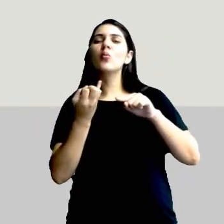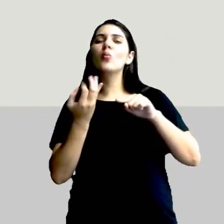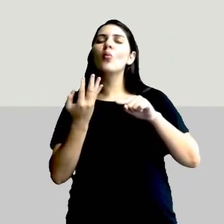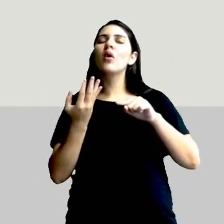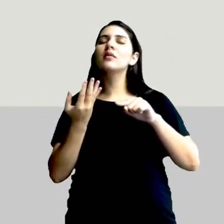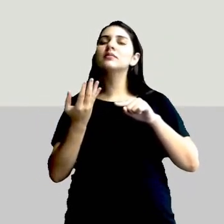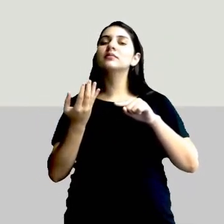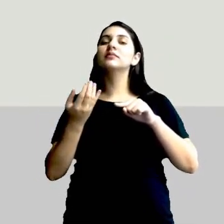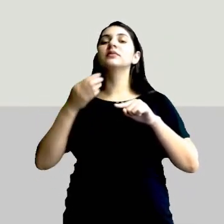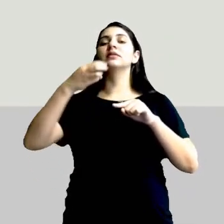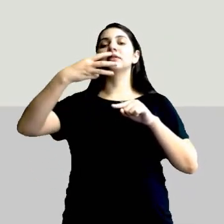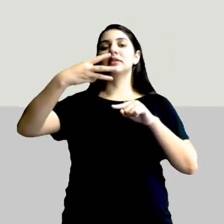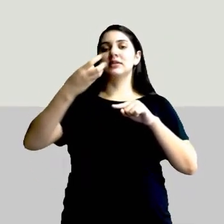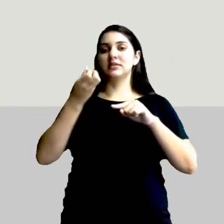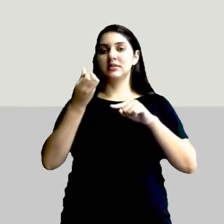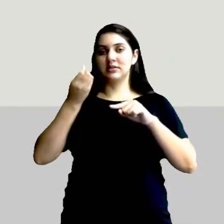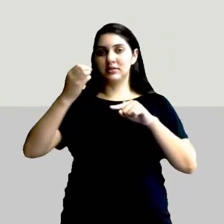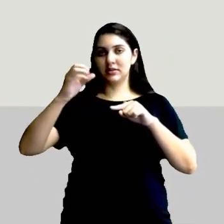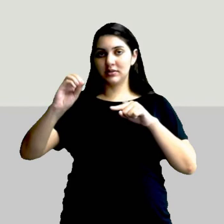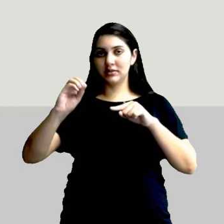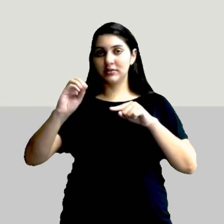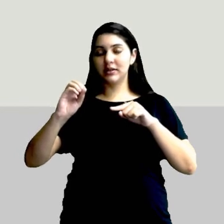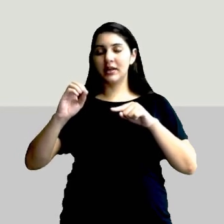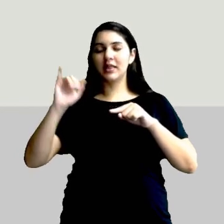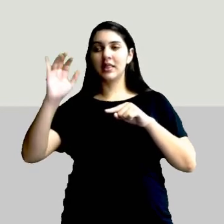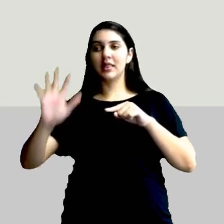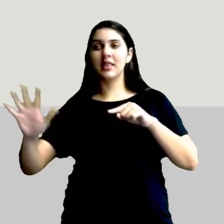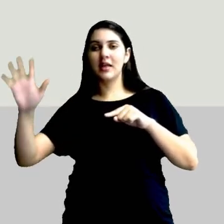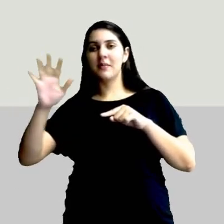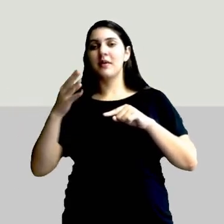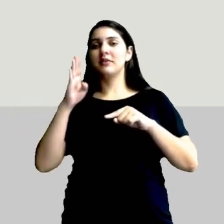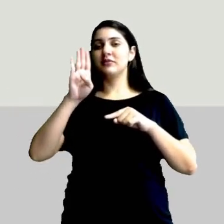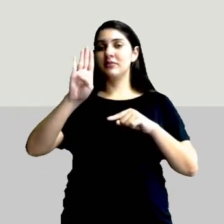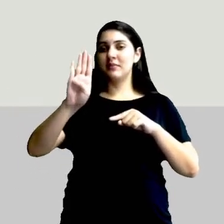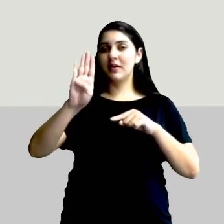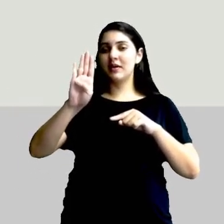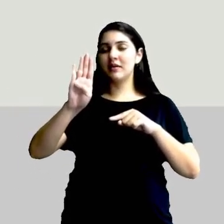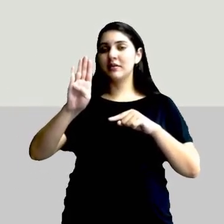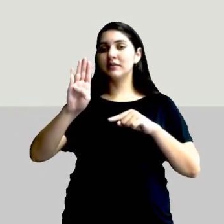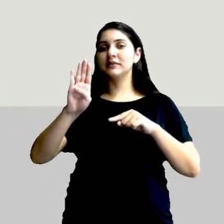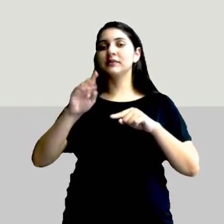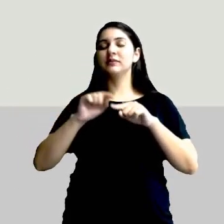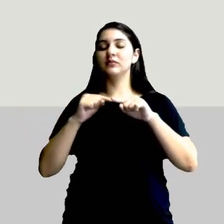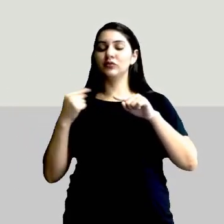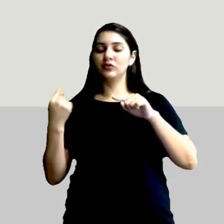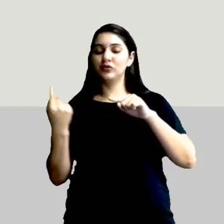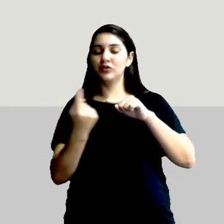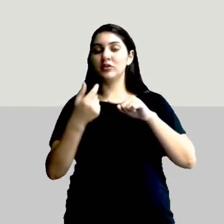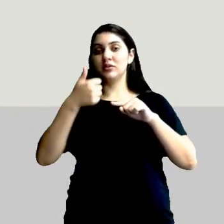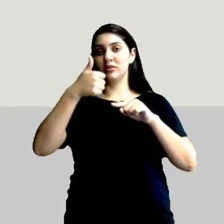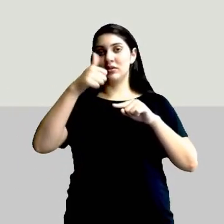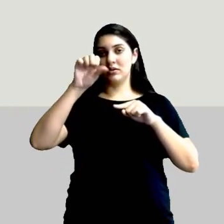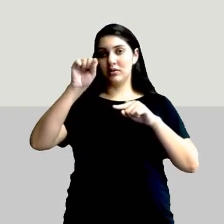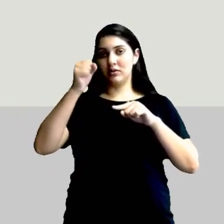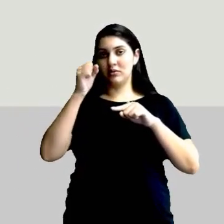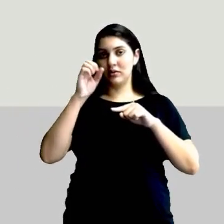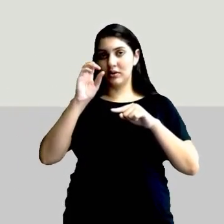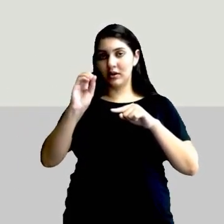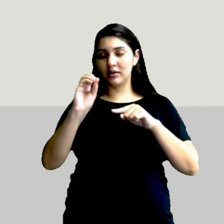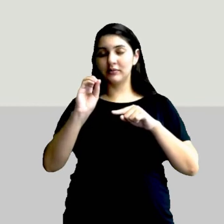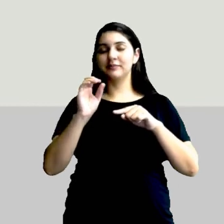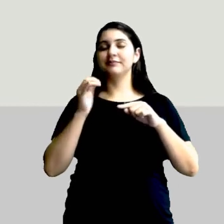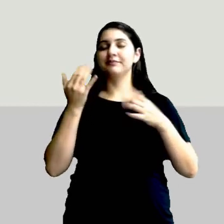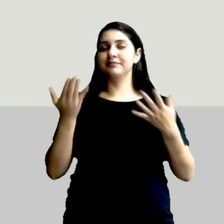graus? 360 graus. E na imagem B, está mostrando um giro de 180 graus. Então,